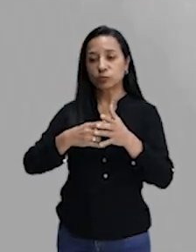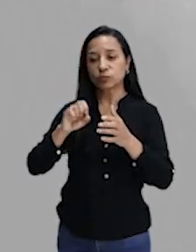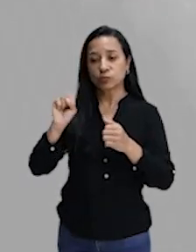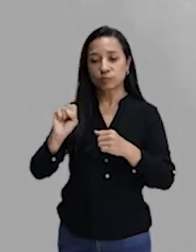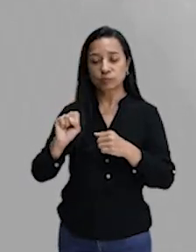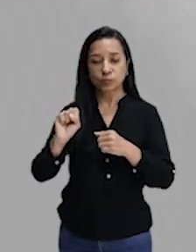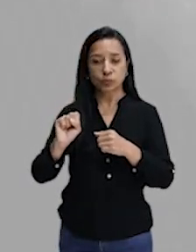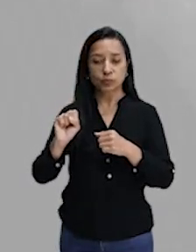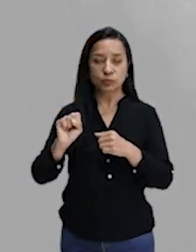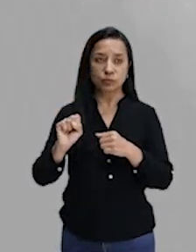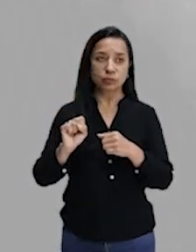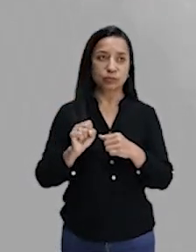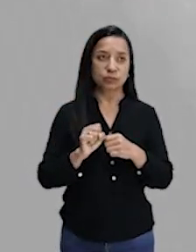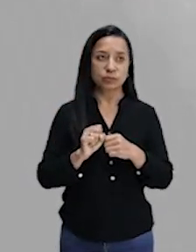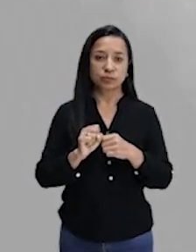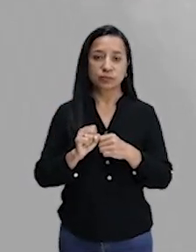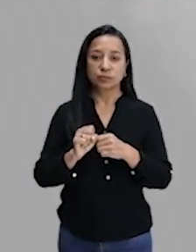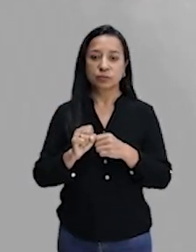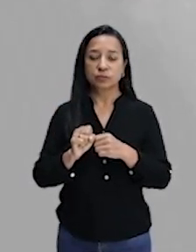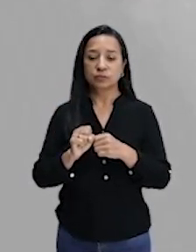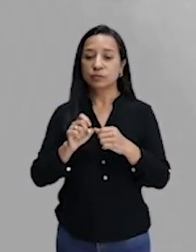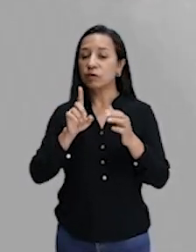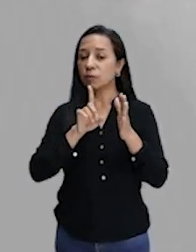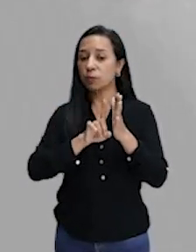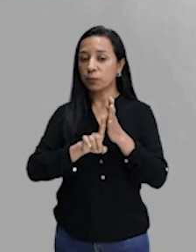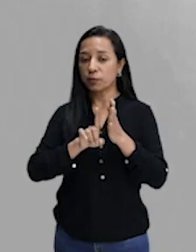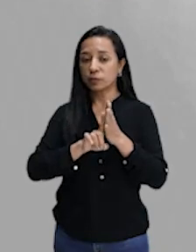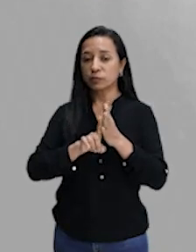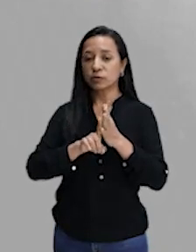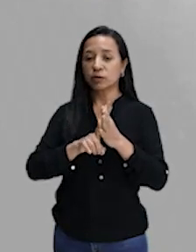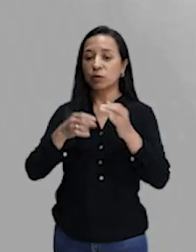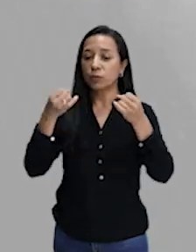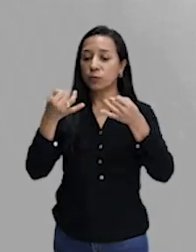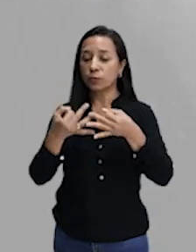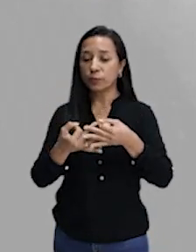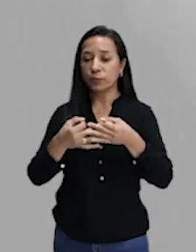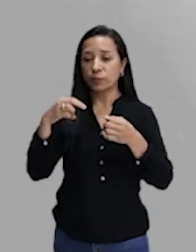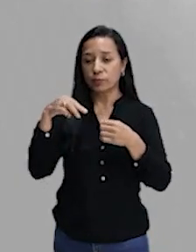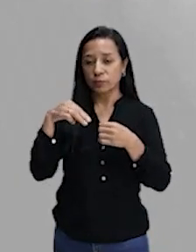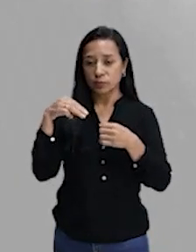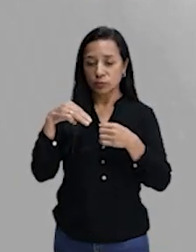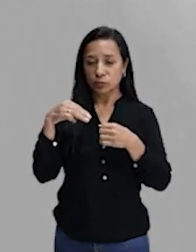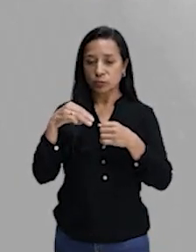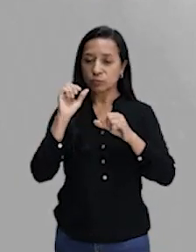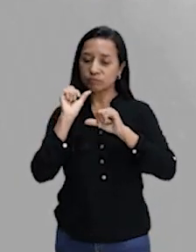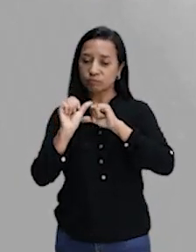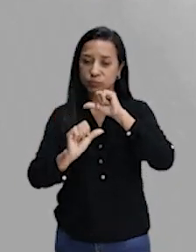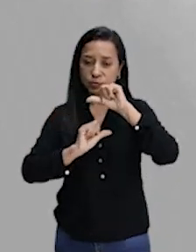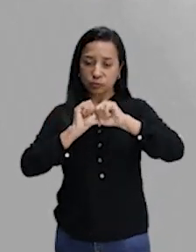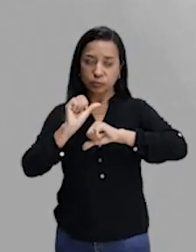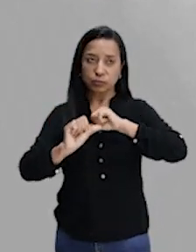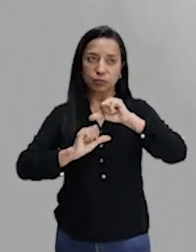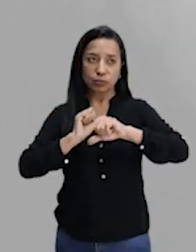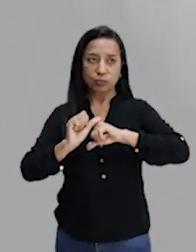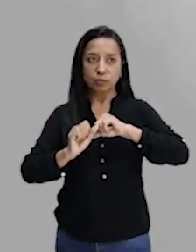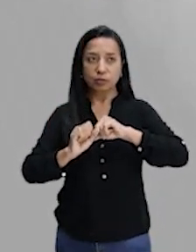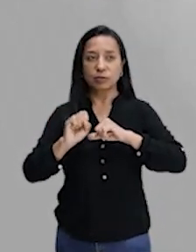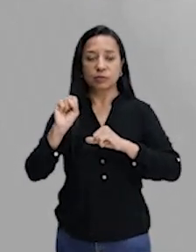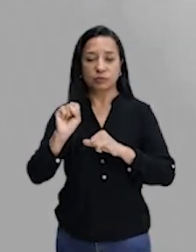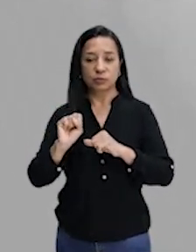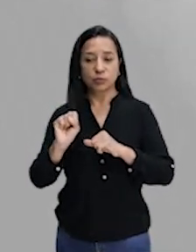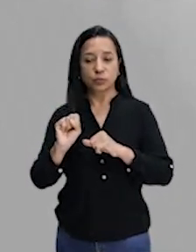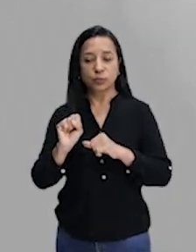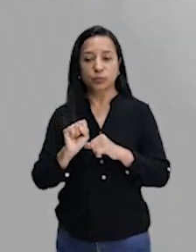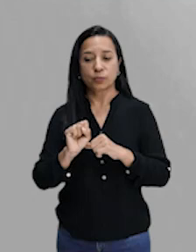questão está falando em minuto ok nós precisamos transformar para segundos